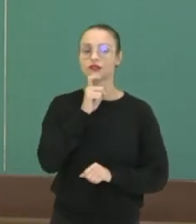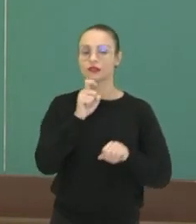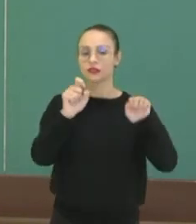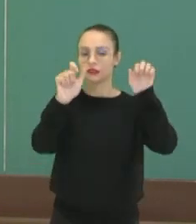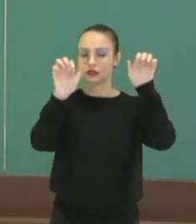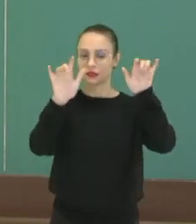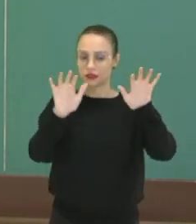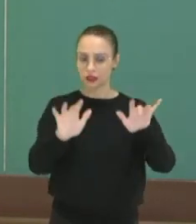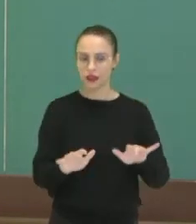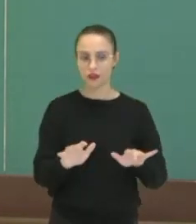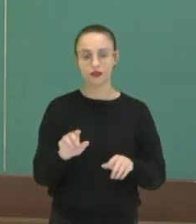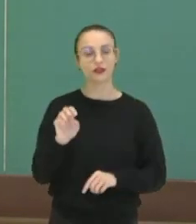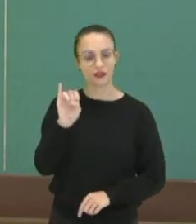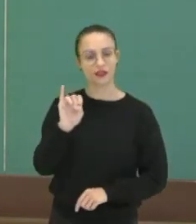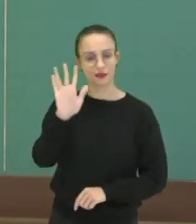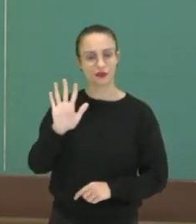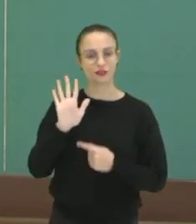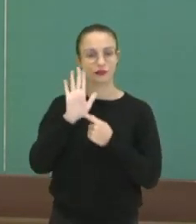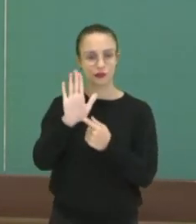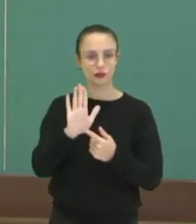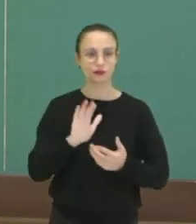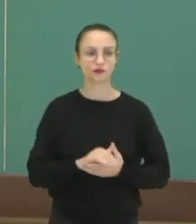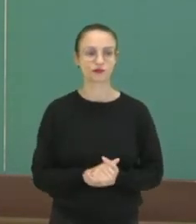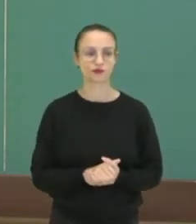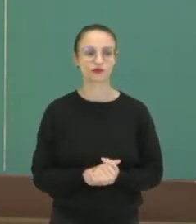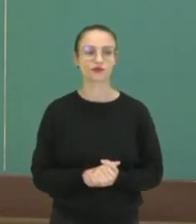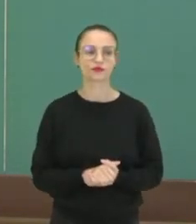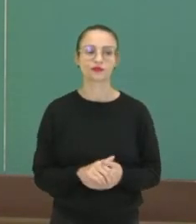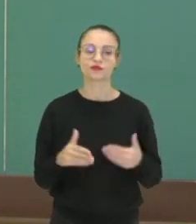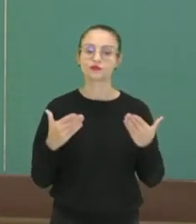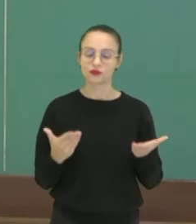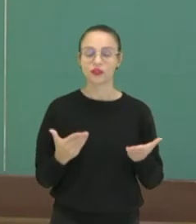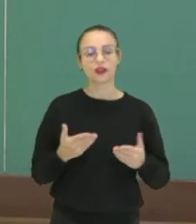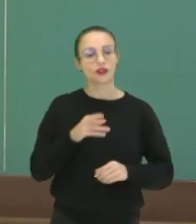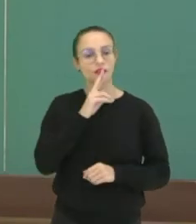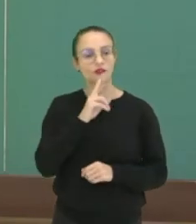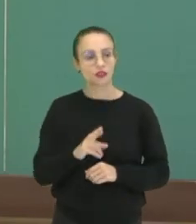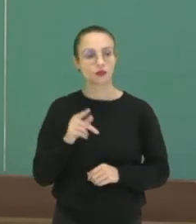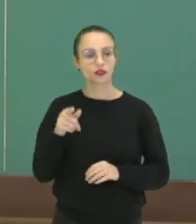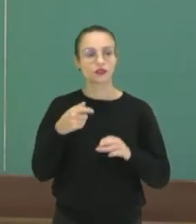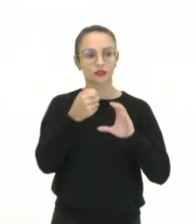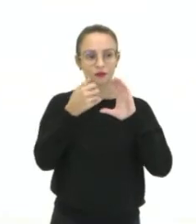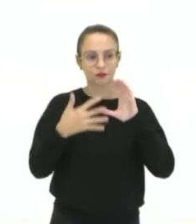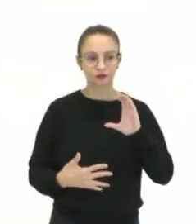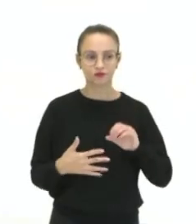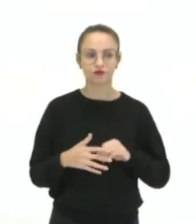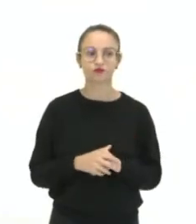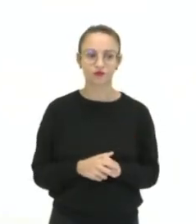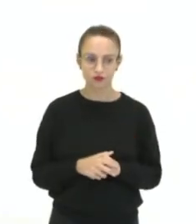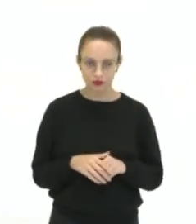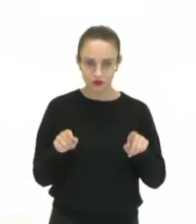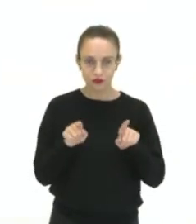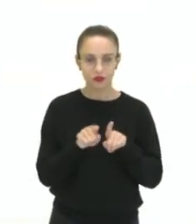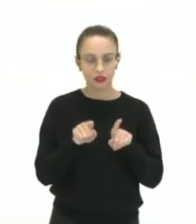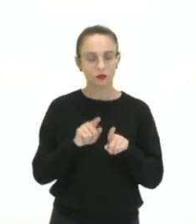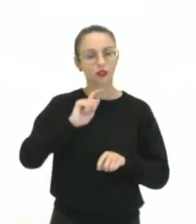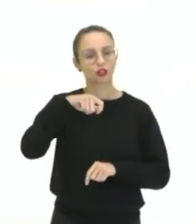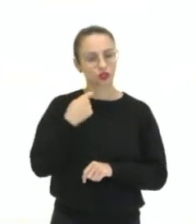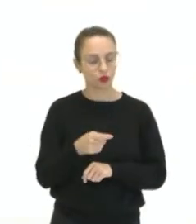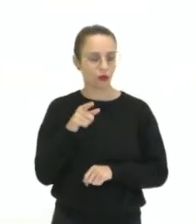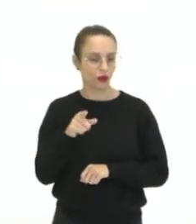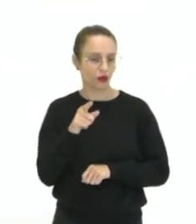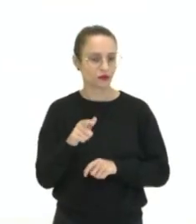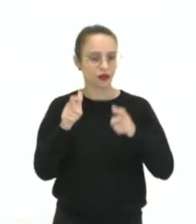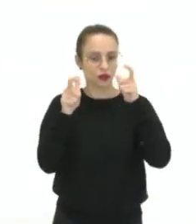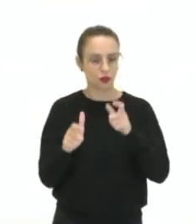neve, que é o que a imagem trouxe ali para nós, certo? Então, respondendo ali a característica. E ainda trabalhando essa ideia da localização